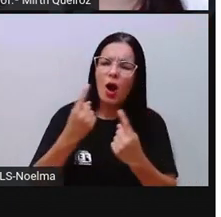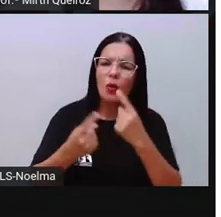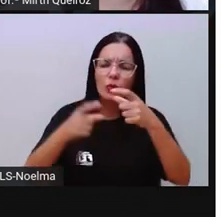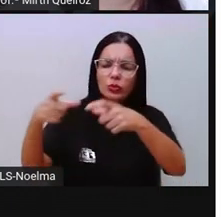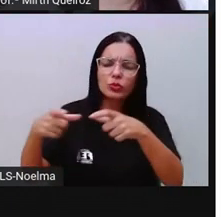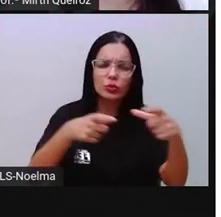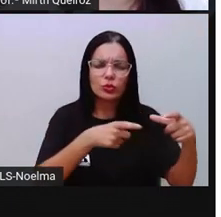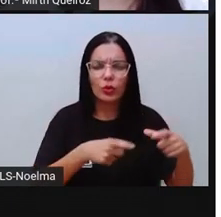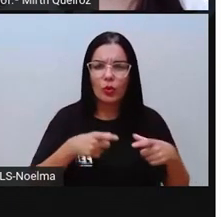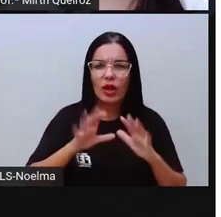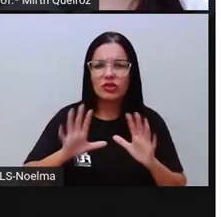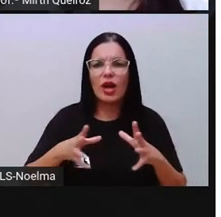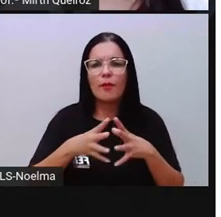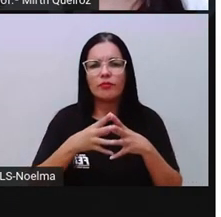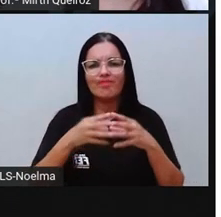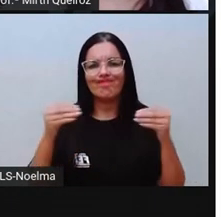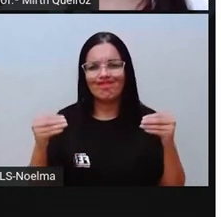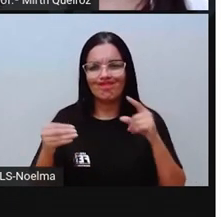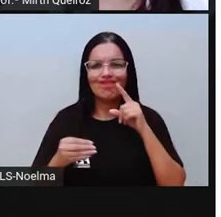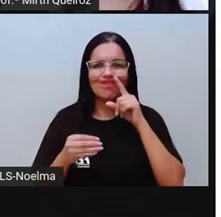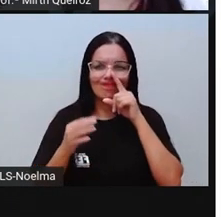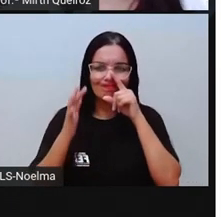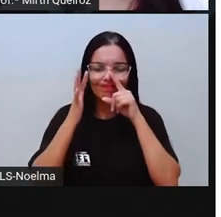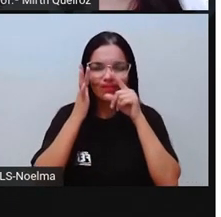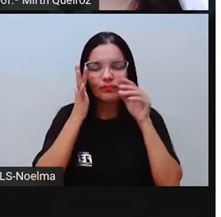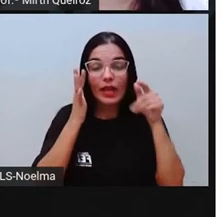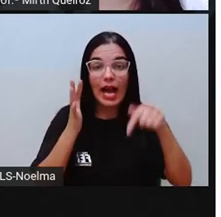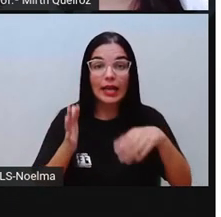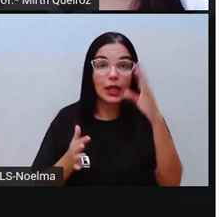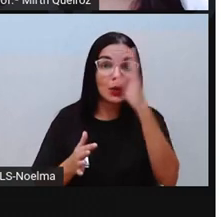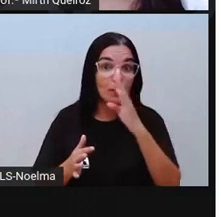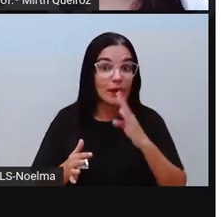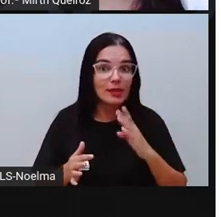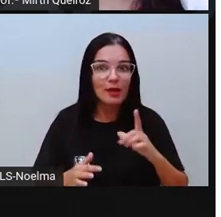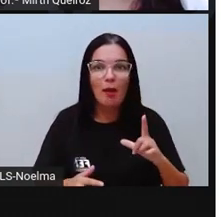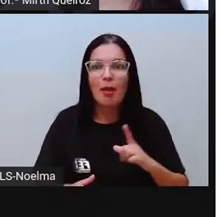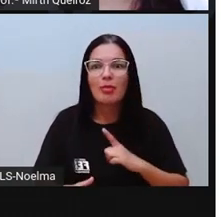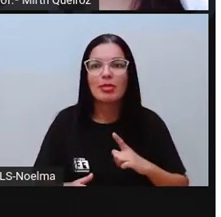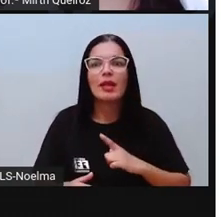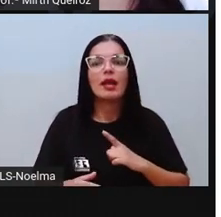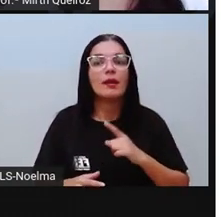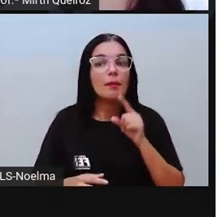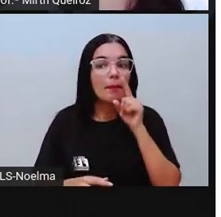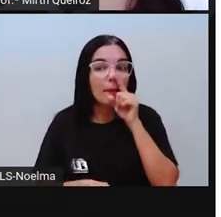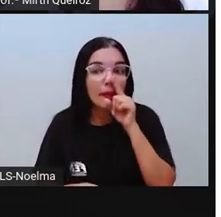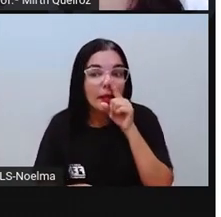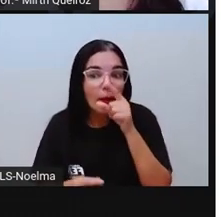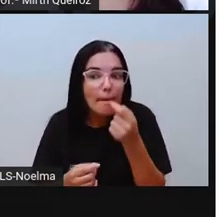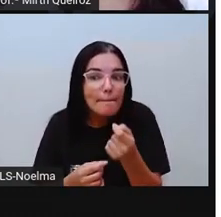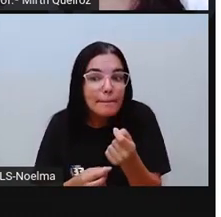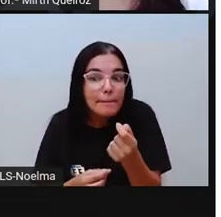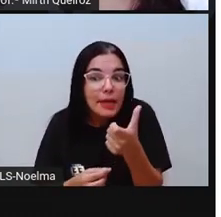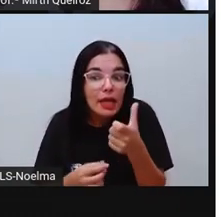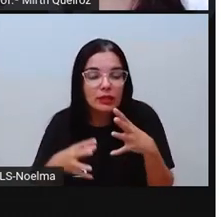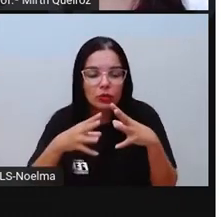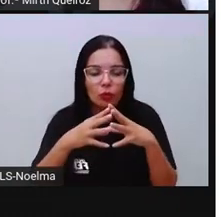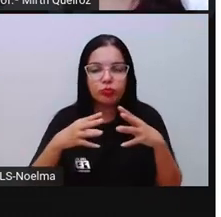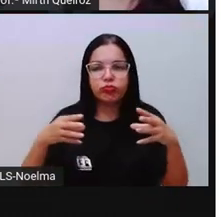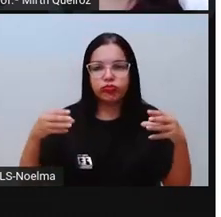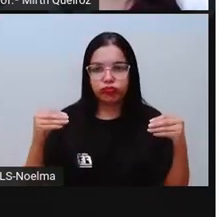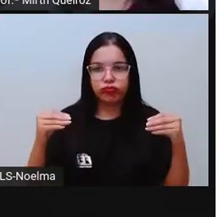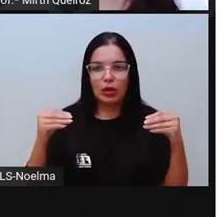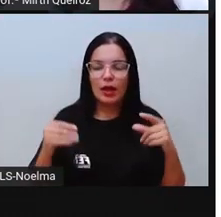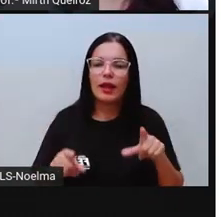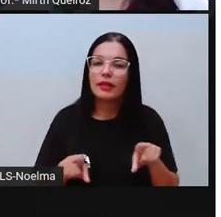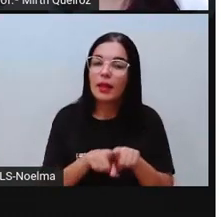alguns locais já. E no Brasil, ele se encontra em extinção. Além dele, outras